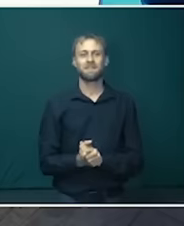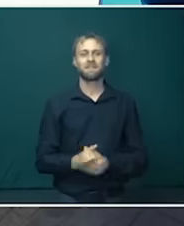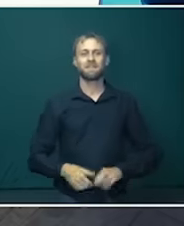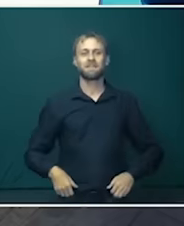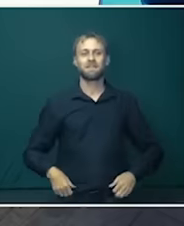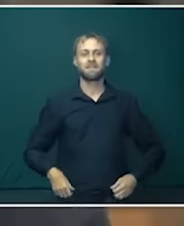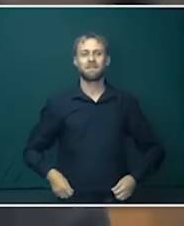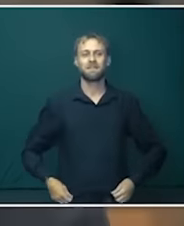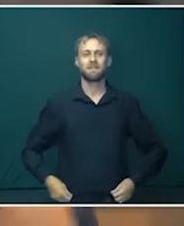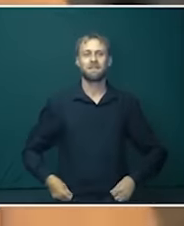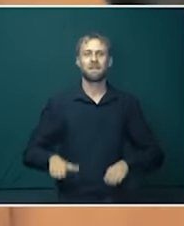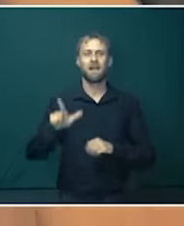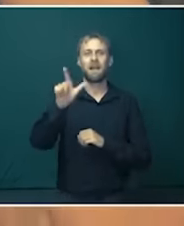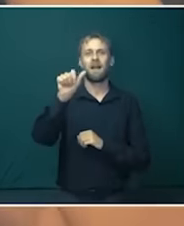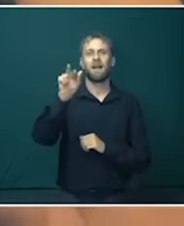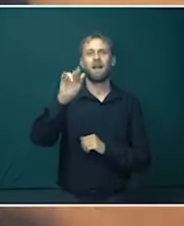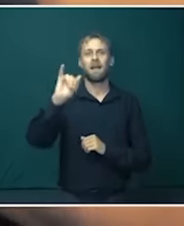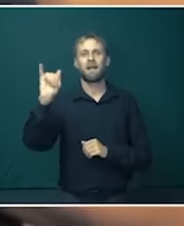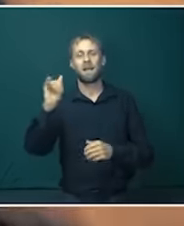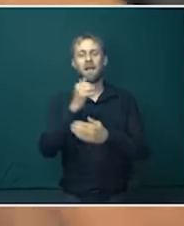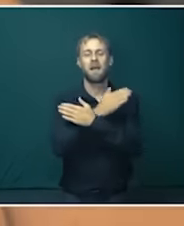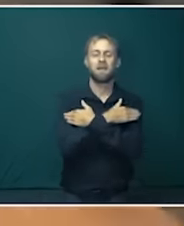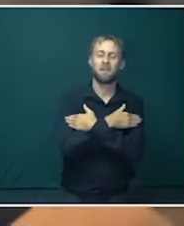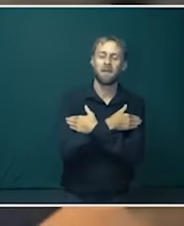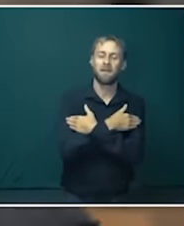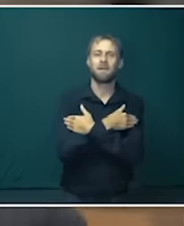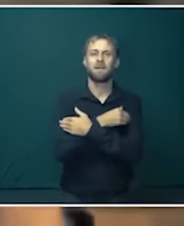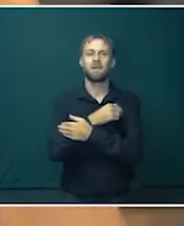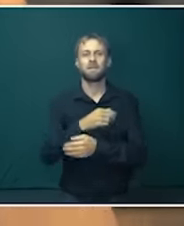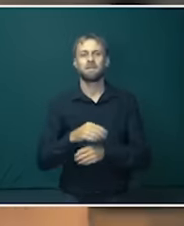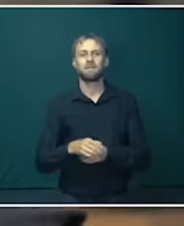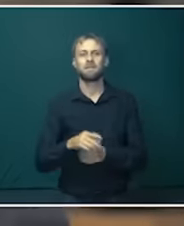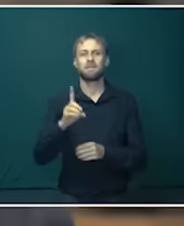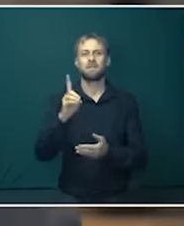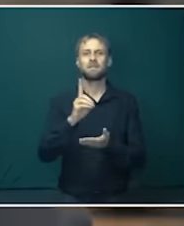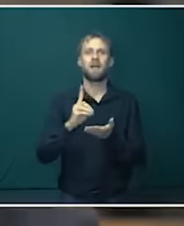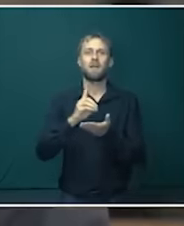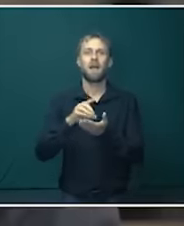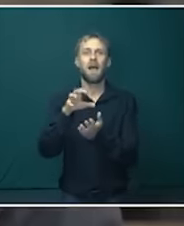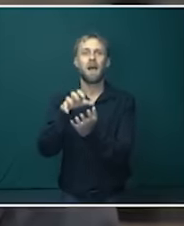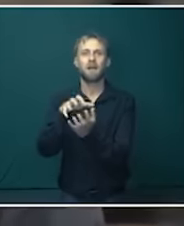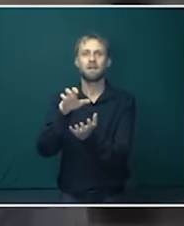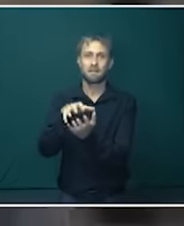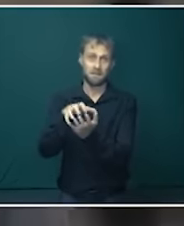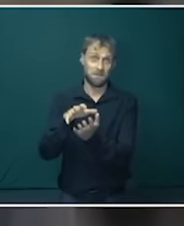Lari Ferreira, um beijo pra você, Juan Soares, Diego Silveira. Essa aqui é do DVD de Recife.